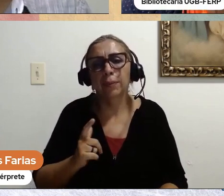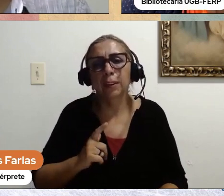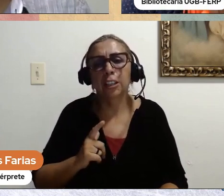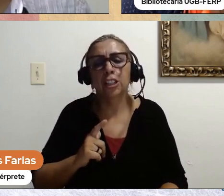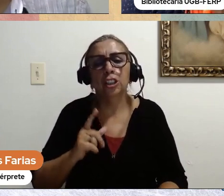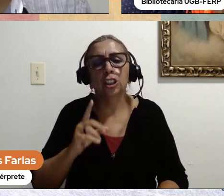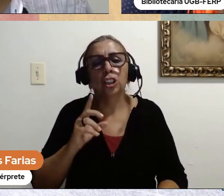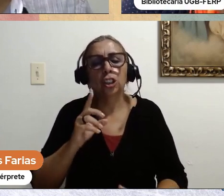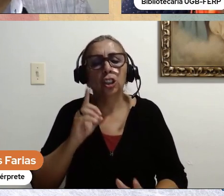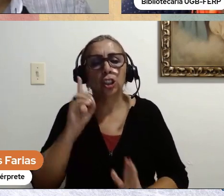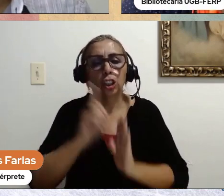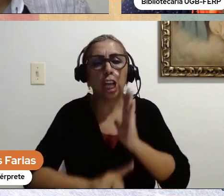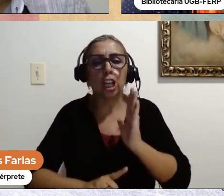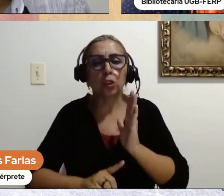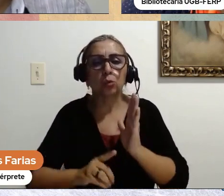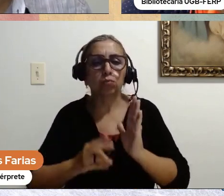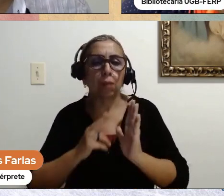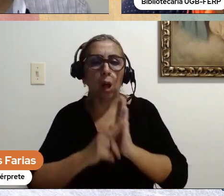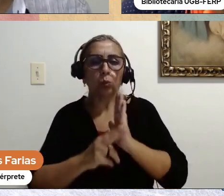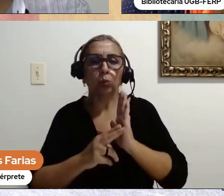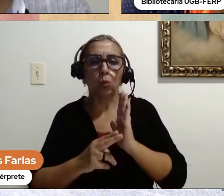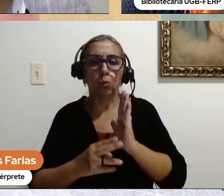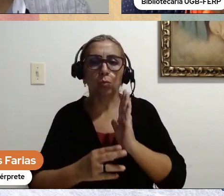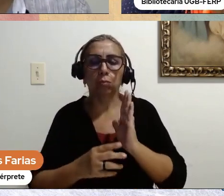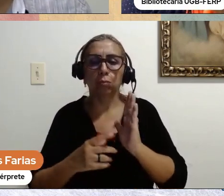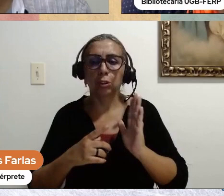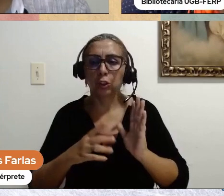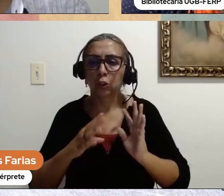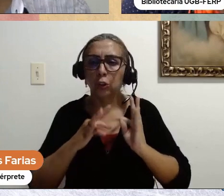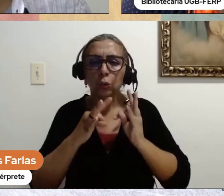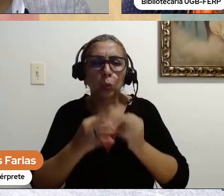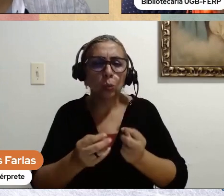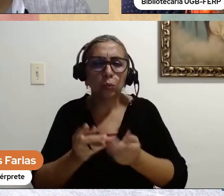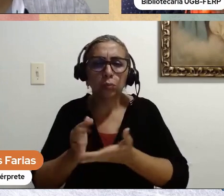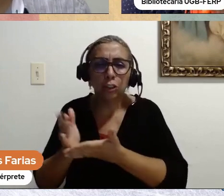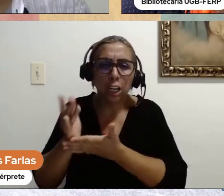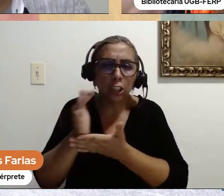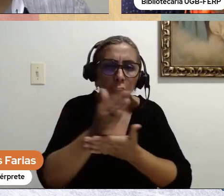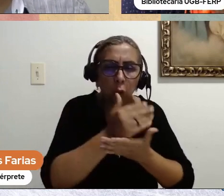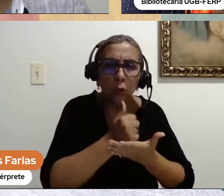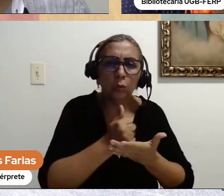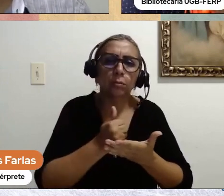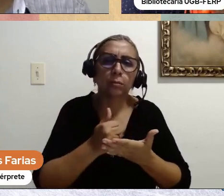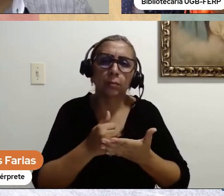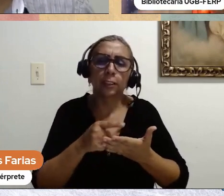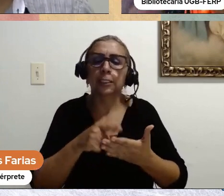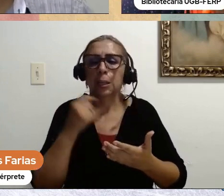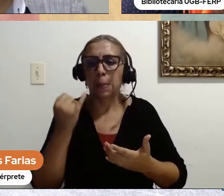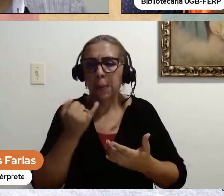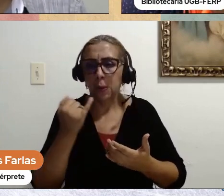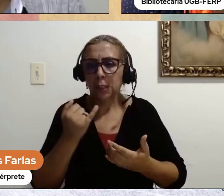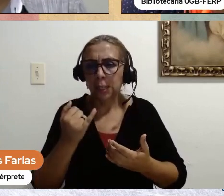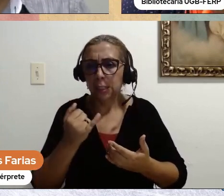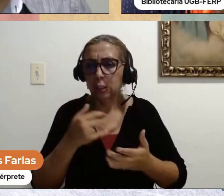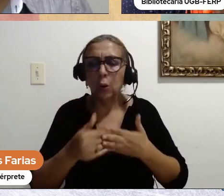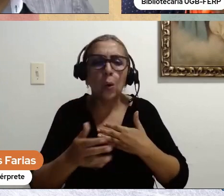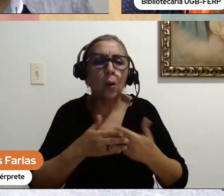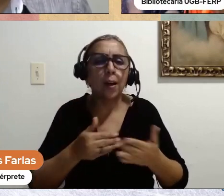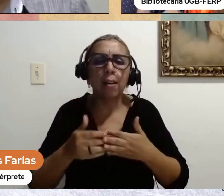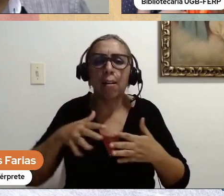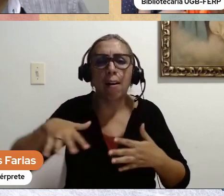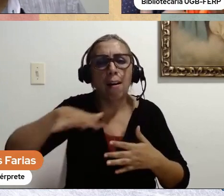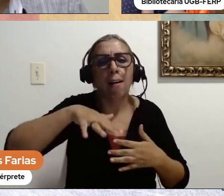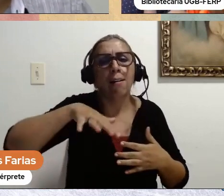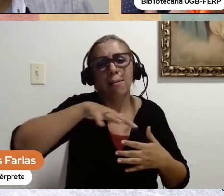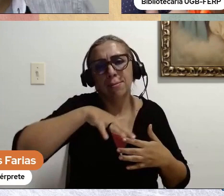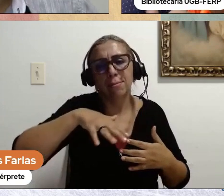autorais impactam. E toda a estrutura diagnóstica, né? Desculpa. É importante, seja em qualquer área. É